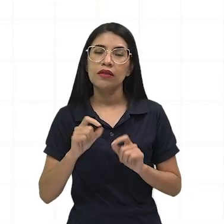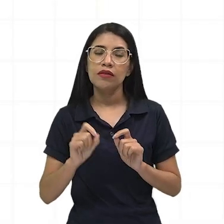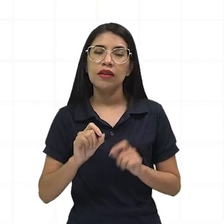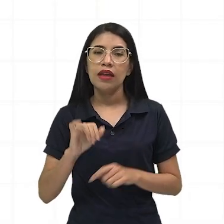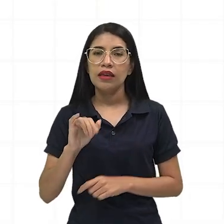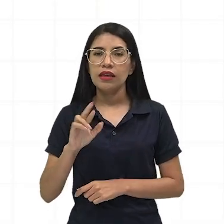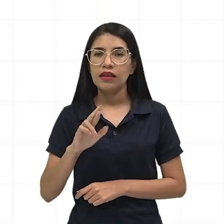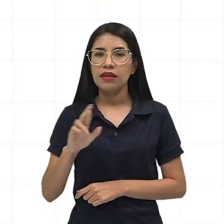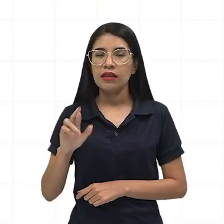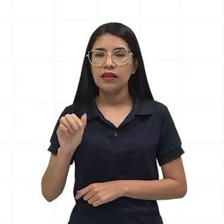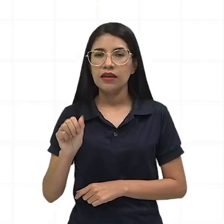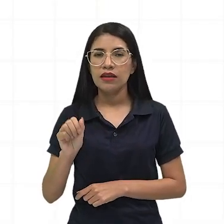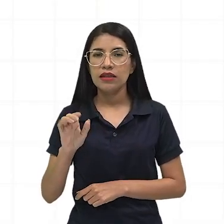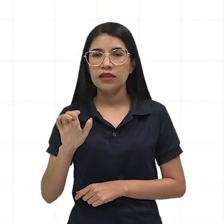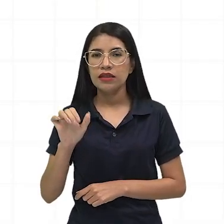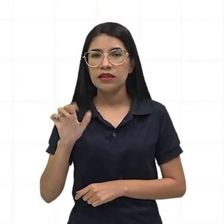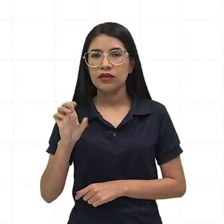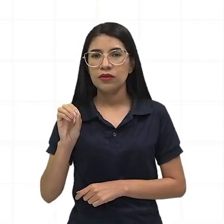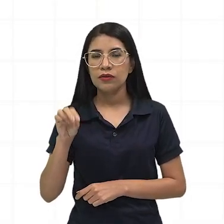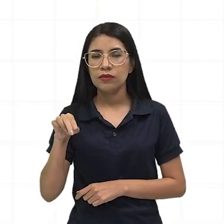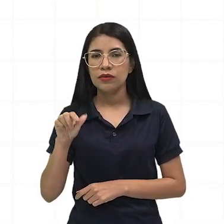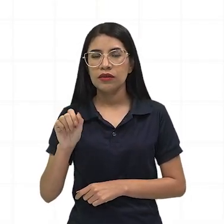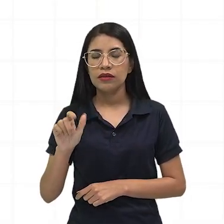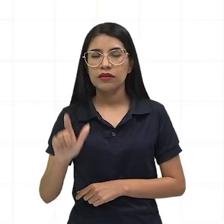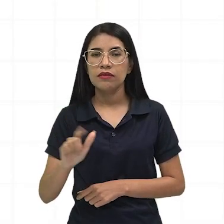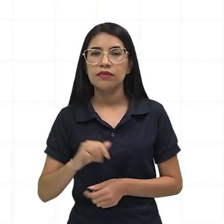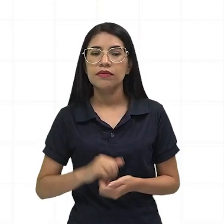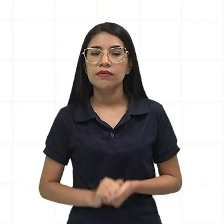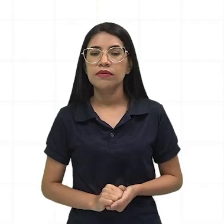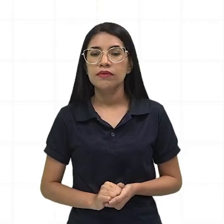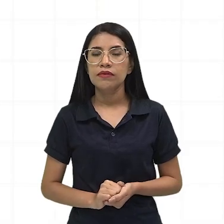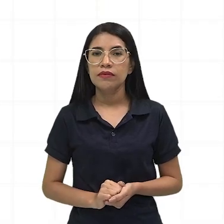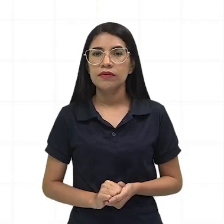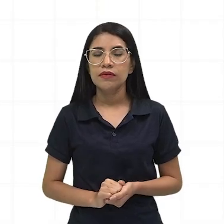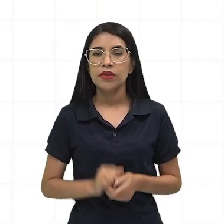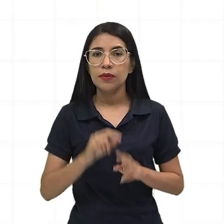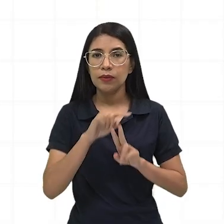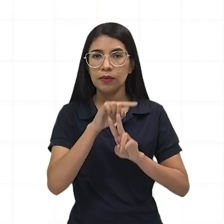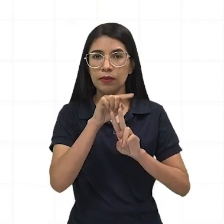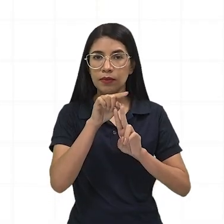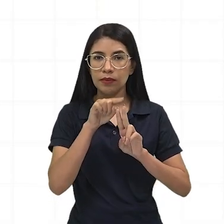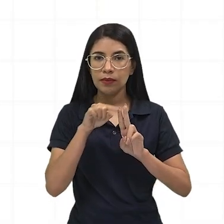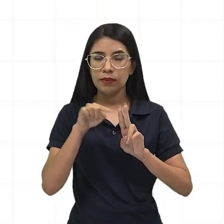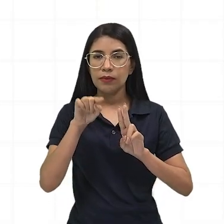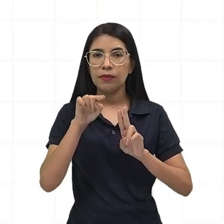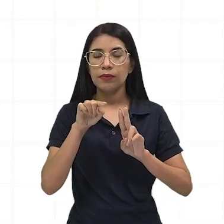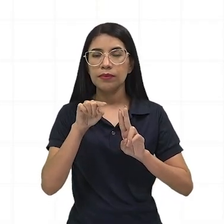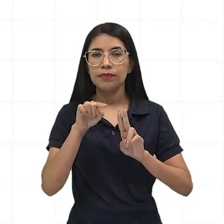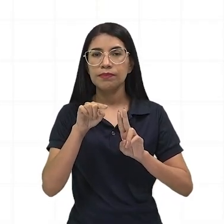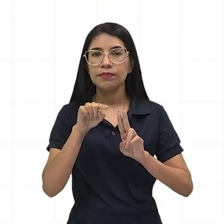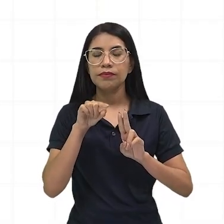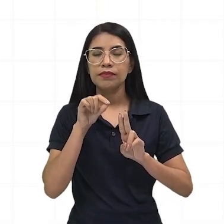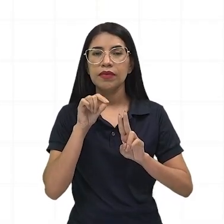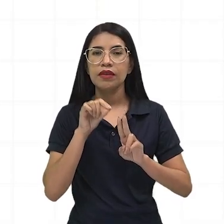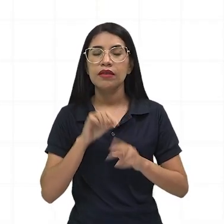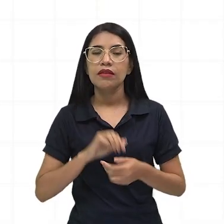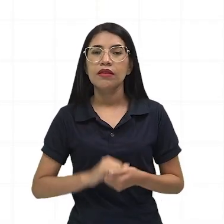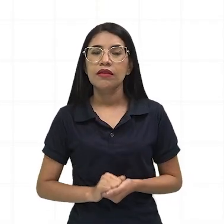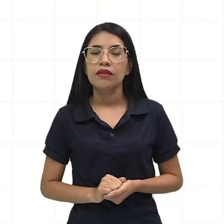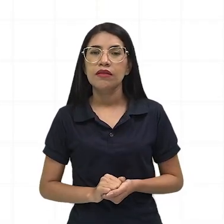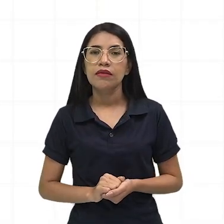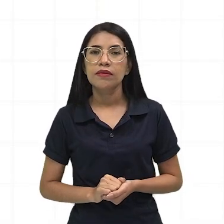que? Irracional. Então, lembrando, olha, o π, que está sendo representada por essa letra grega, ele é